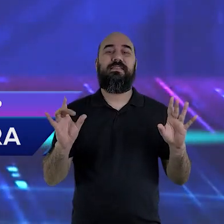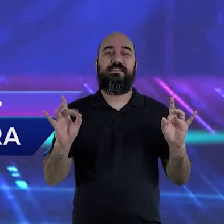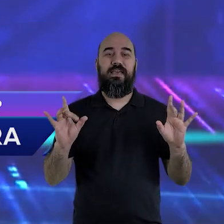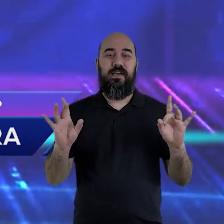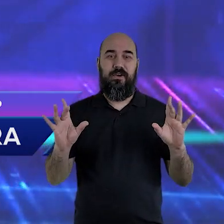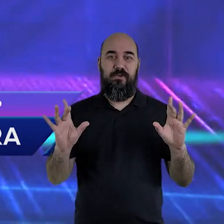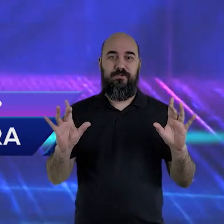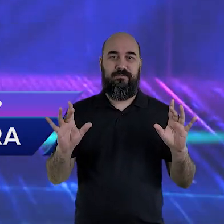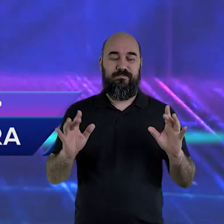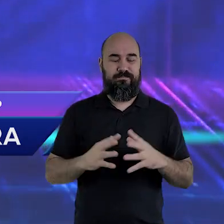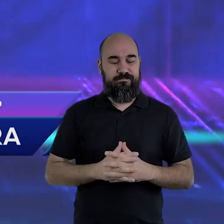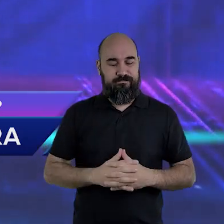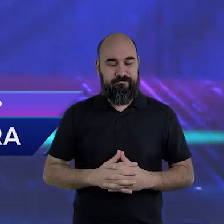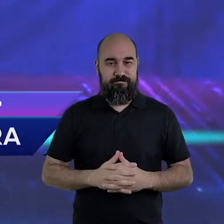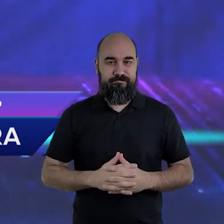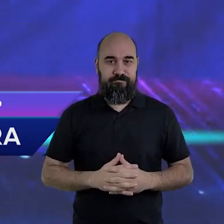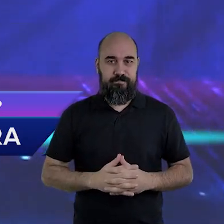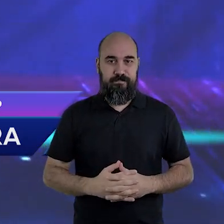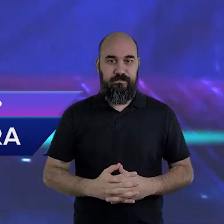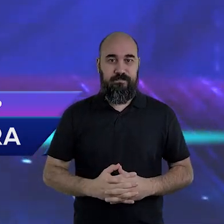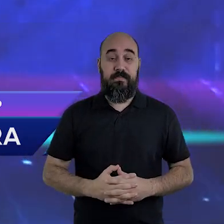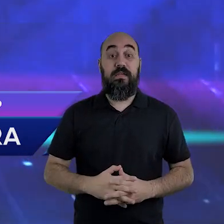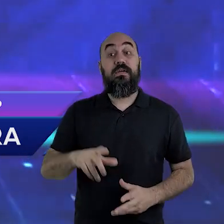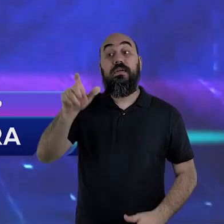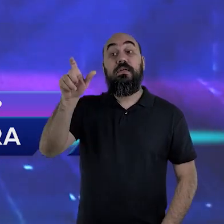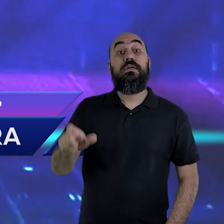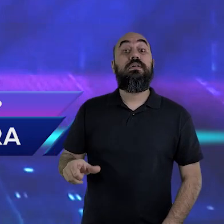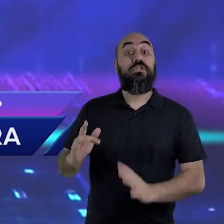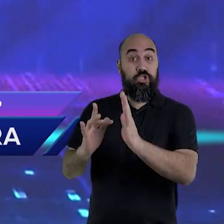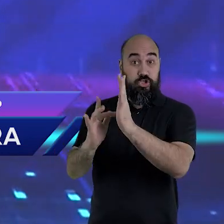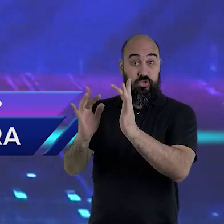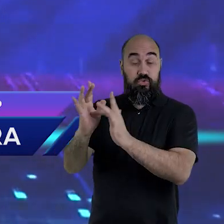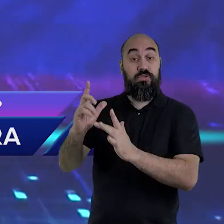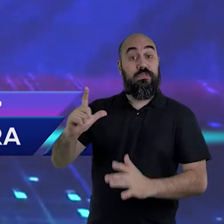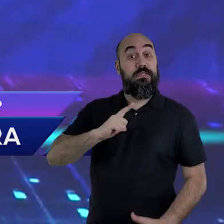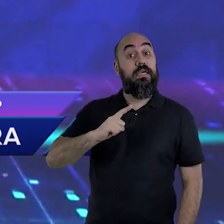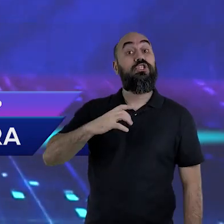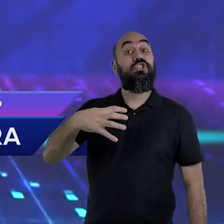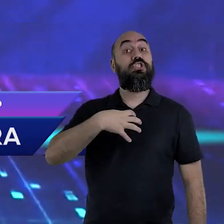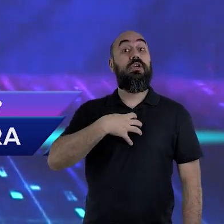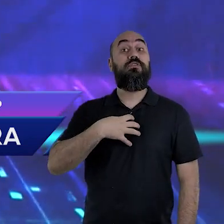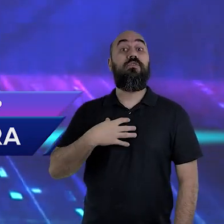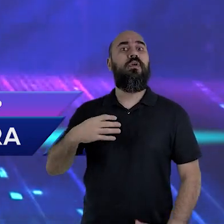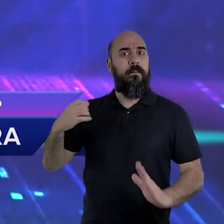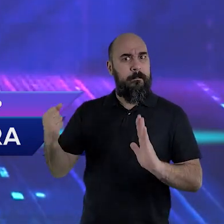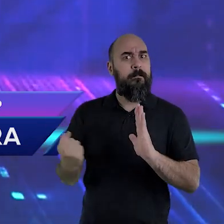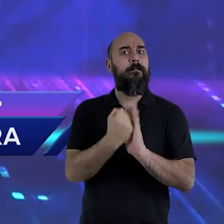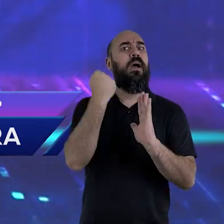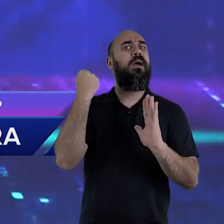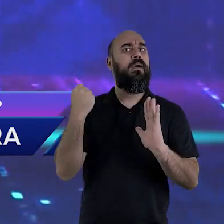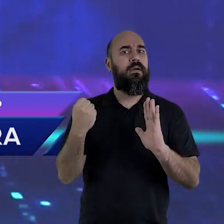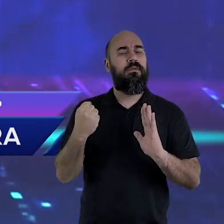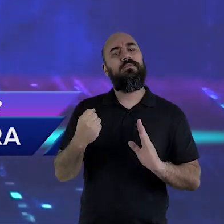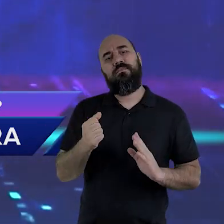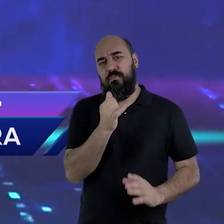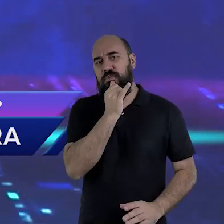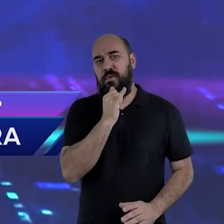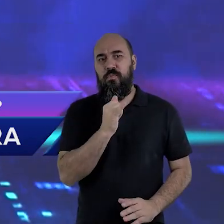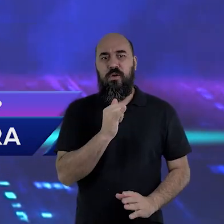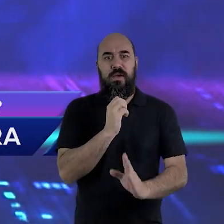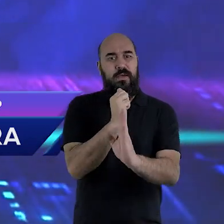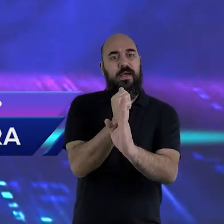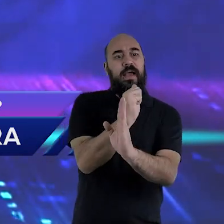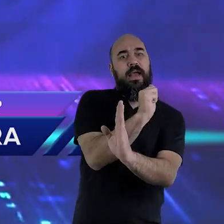Jesus tem uma personalidade marcante em toda a história, tanto que os anos se dividem entre antes